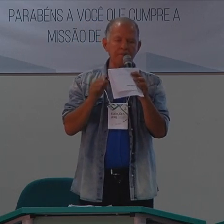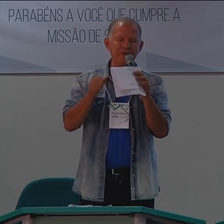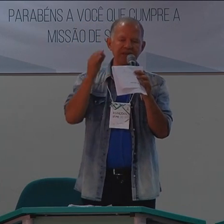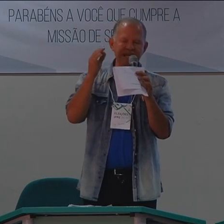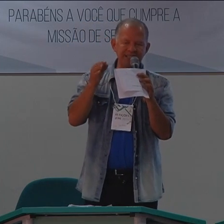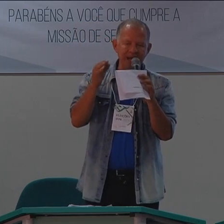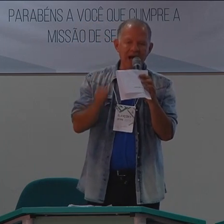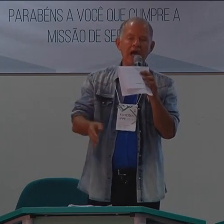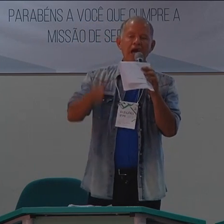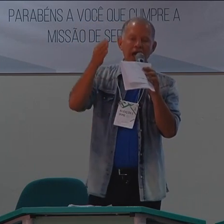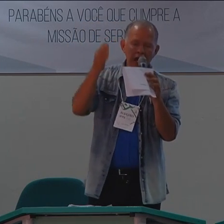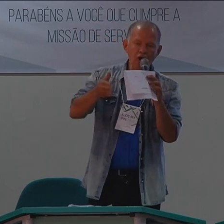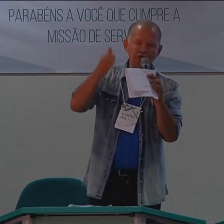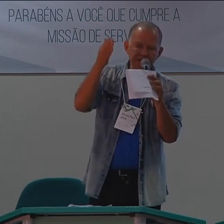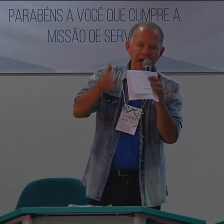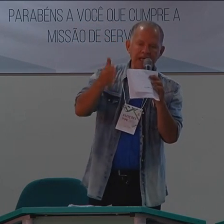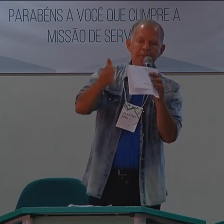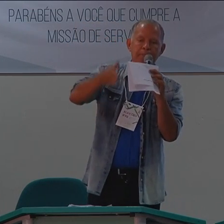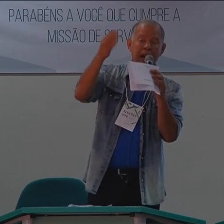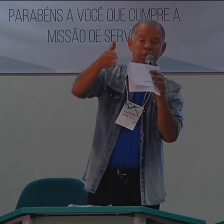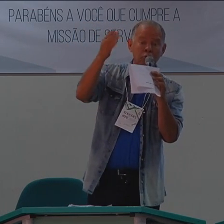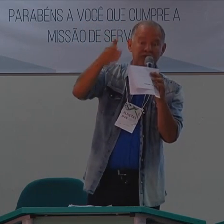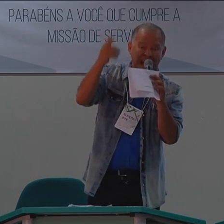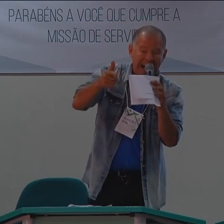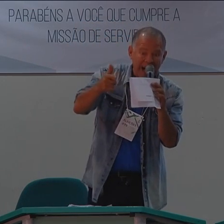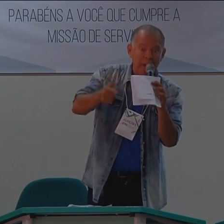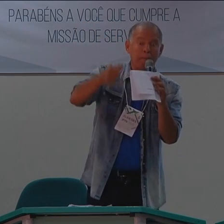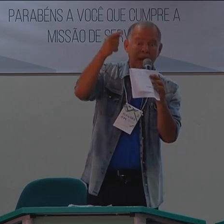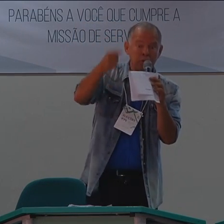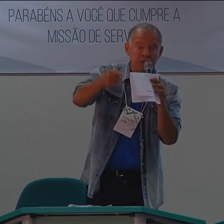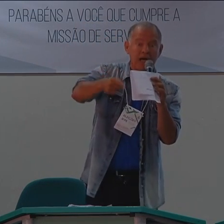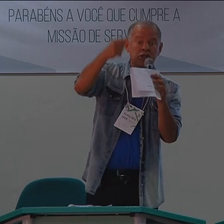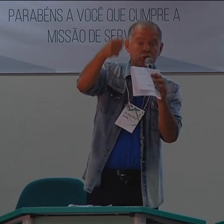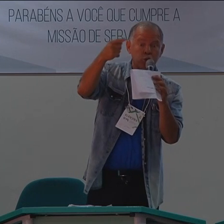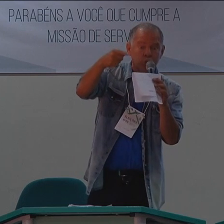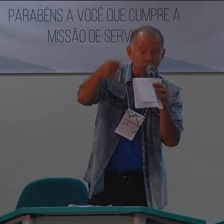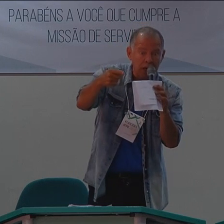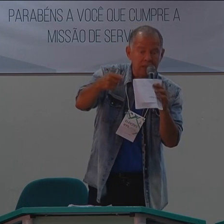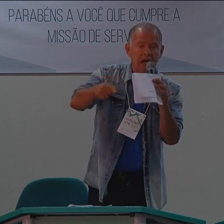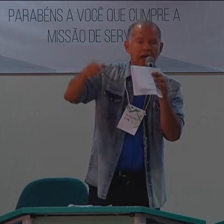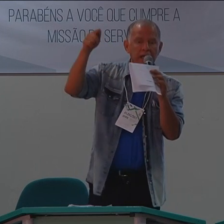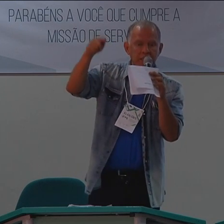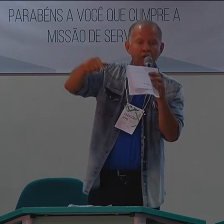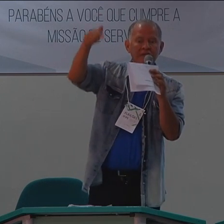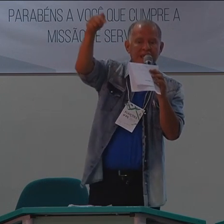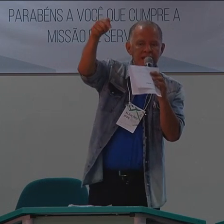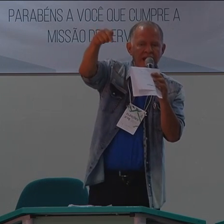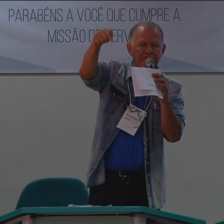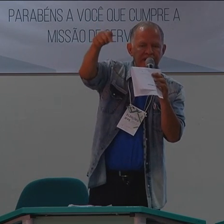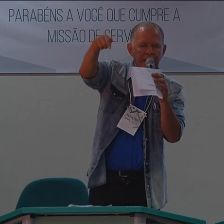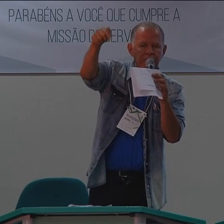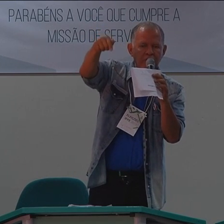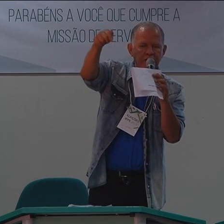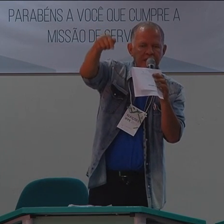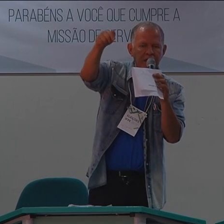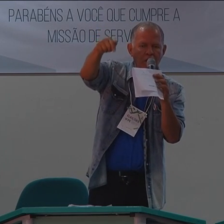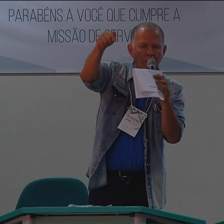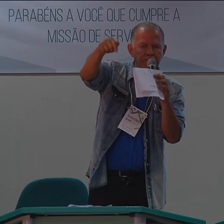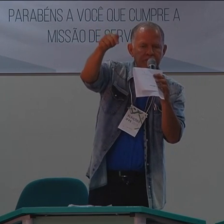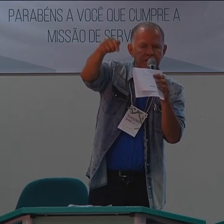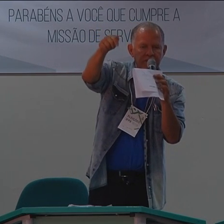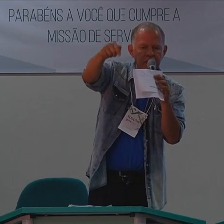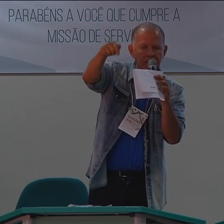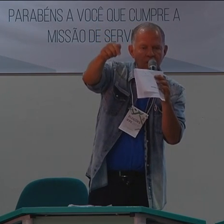estou aqui para fantasiar. Eu vim aqui para mudar estruturas. Então, quinta-feira, por volta